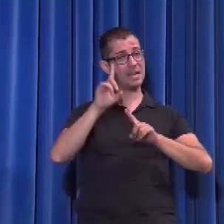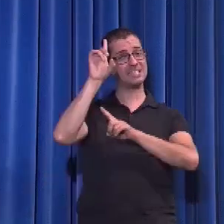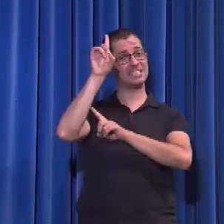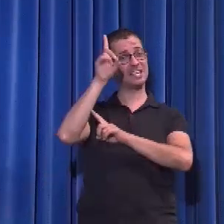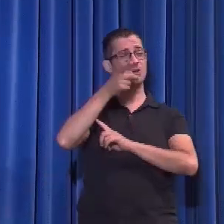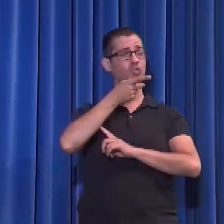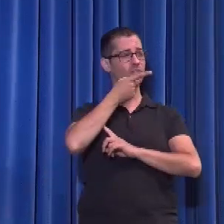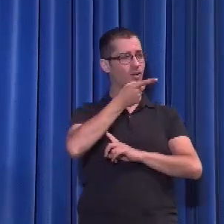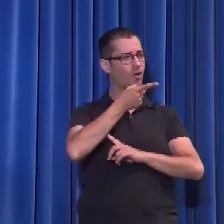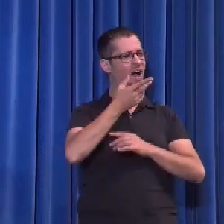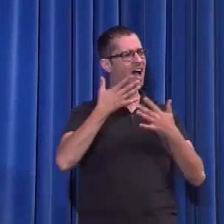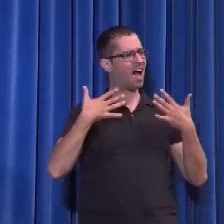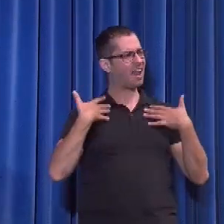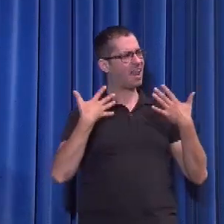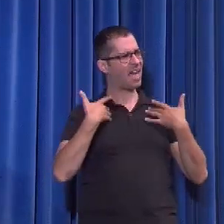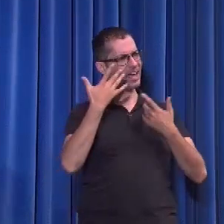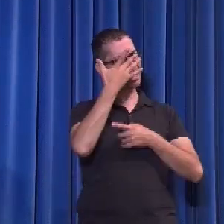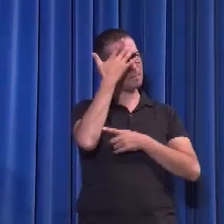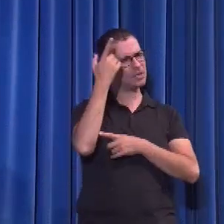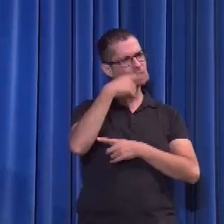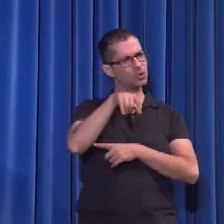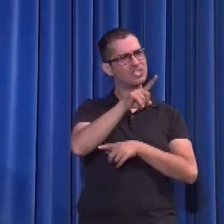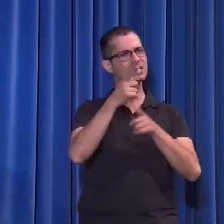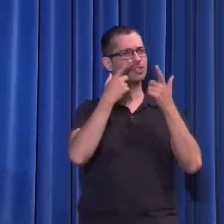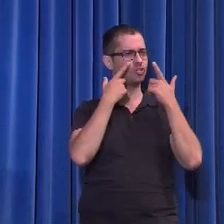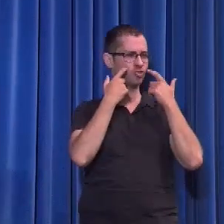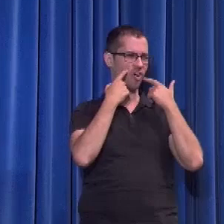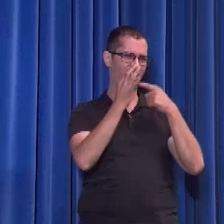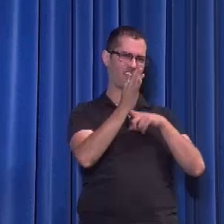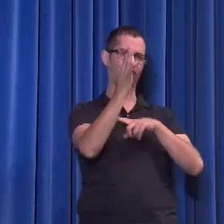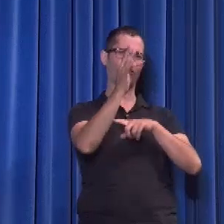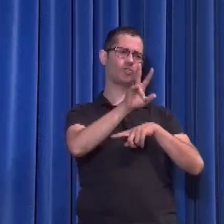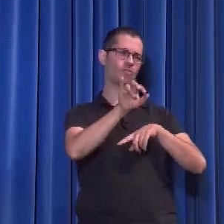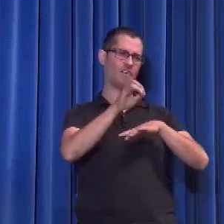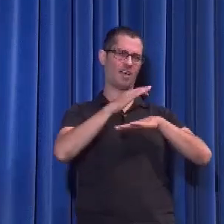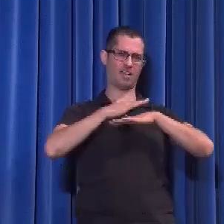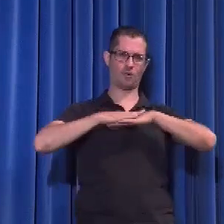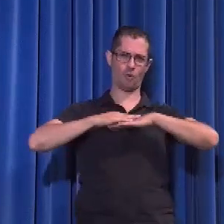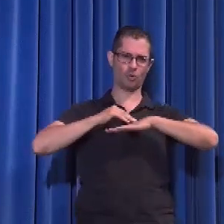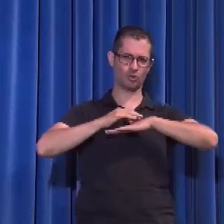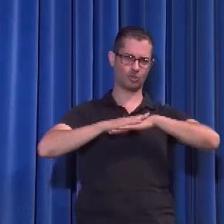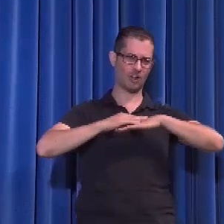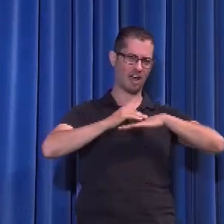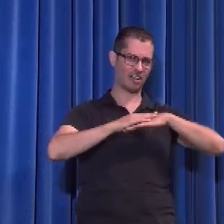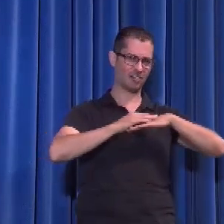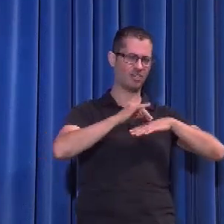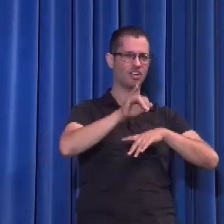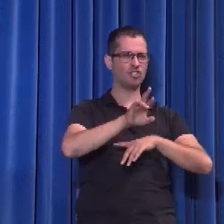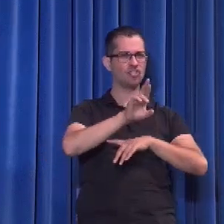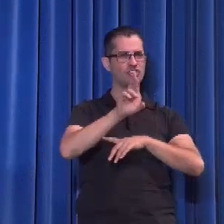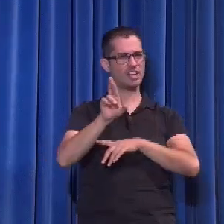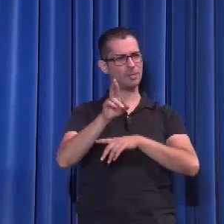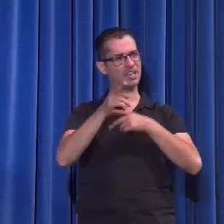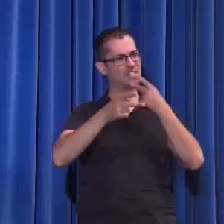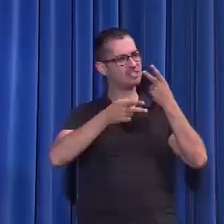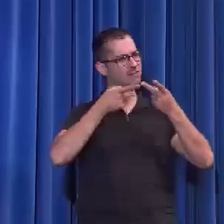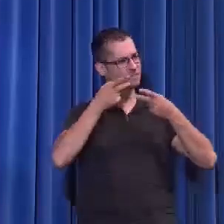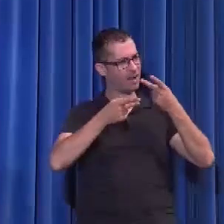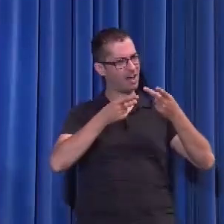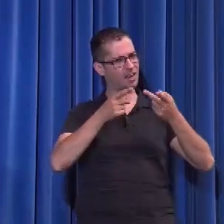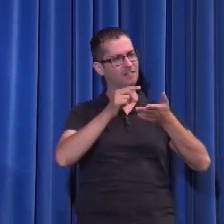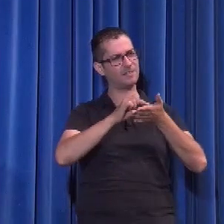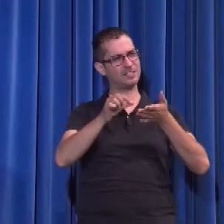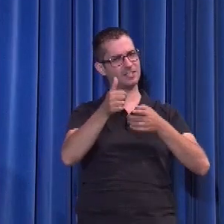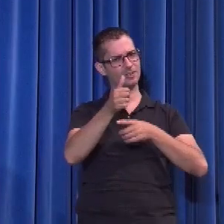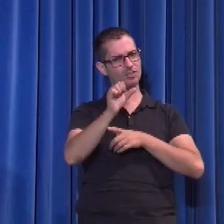aqueles que choram, porque eles serão consolados. E o profeta Jeremias, no capítulo 8, versículo 18, ele diz assim: